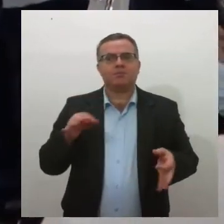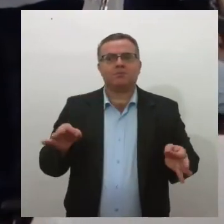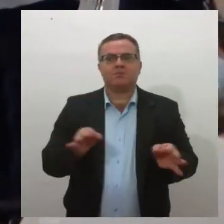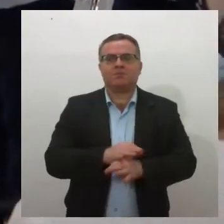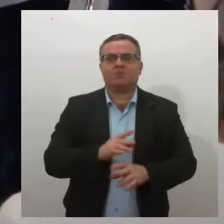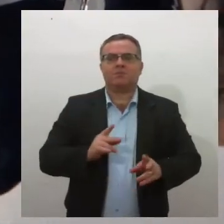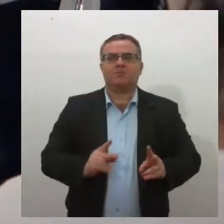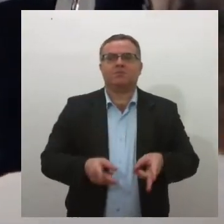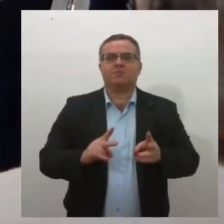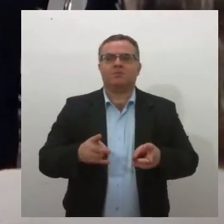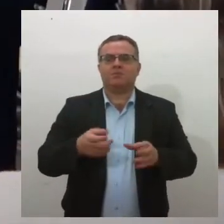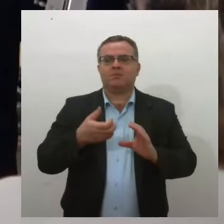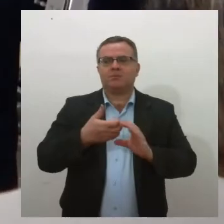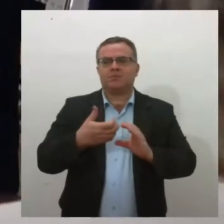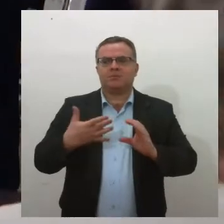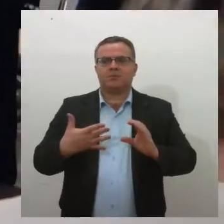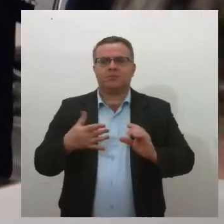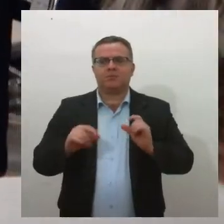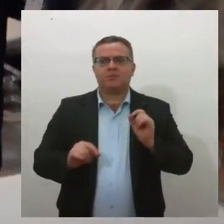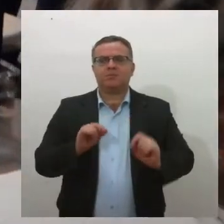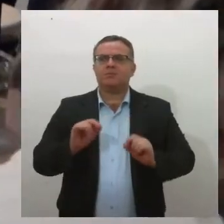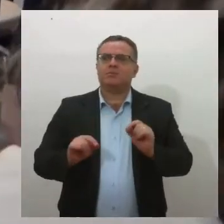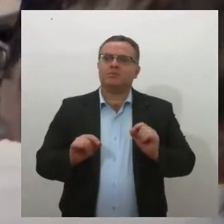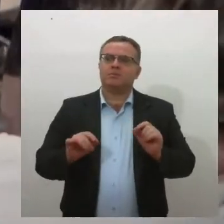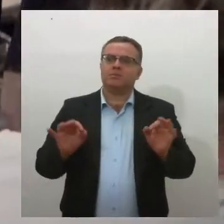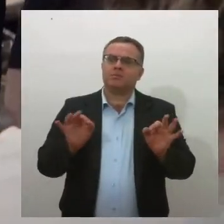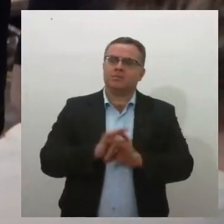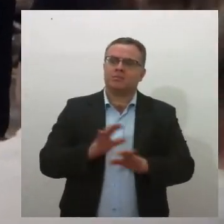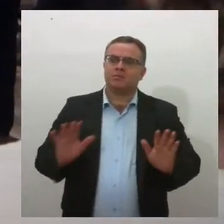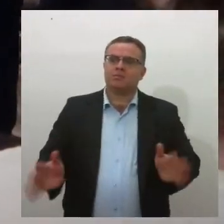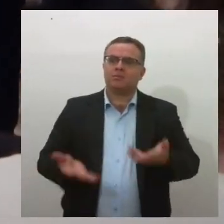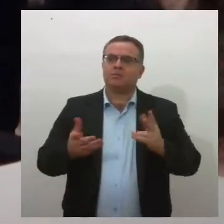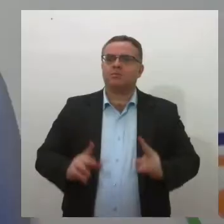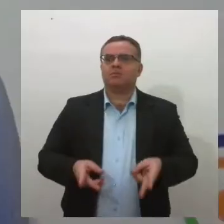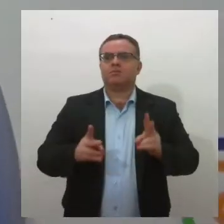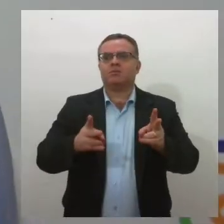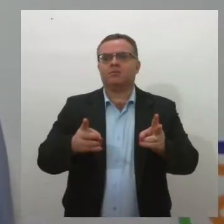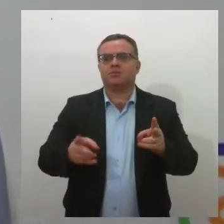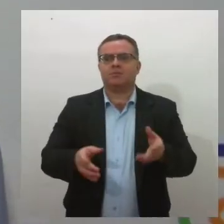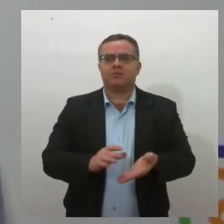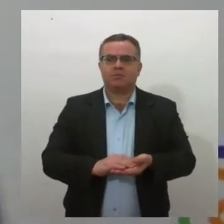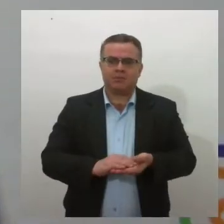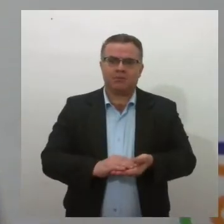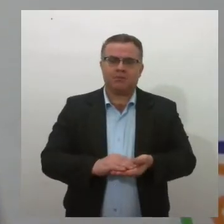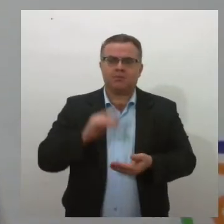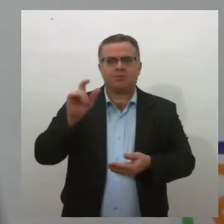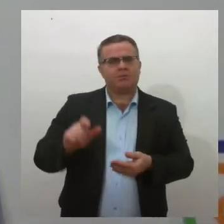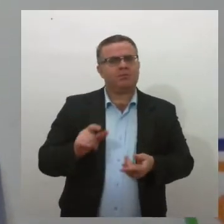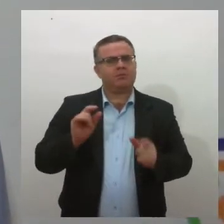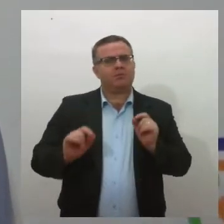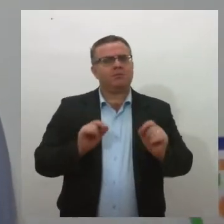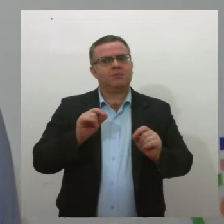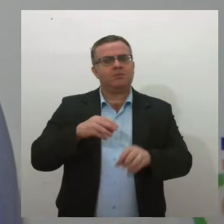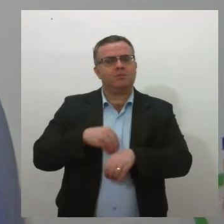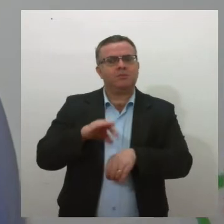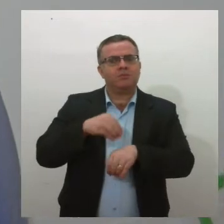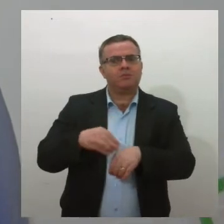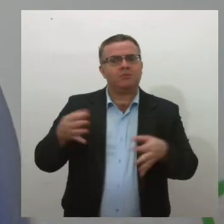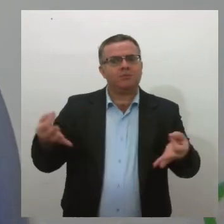como característica fazer e cultivar as amizades. Um homem que deixou um legado, deixou uma história